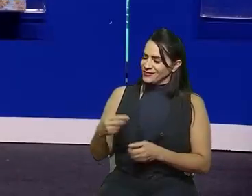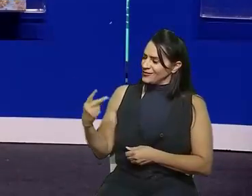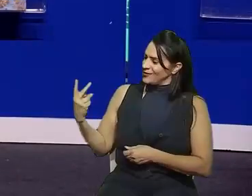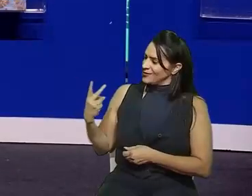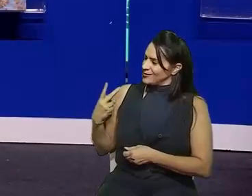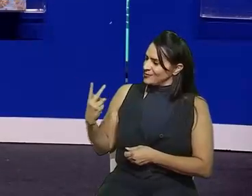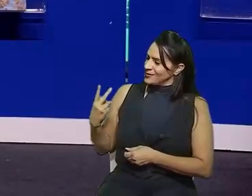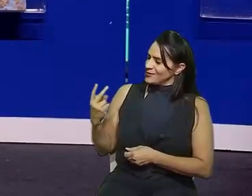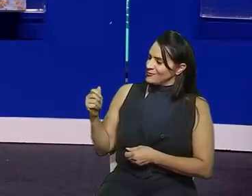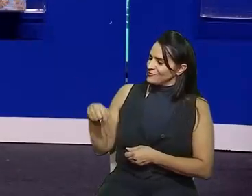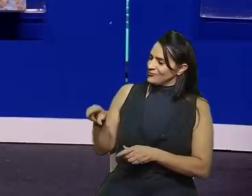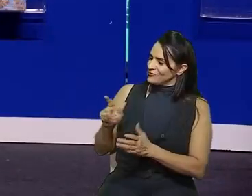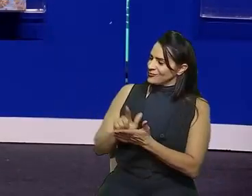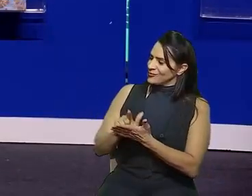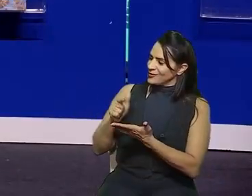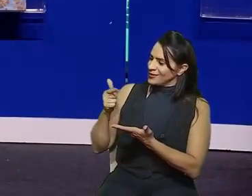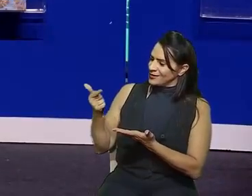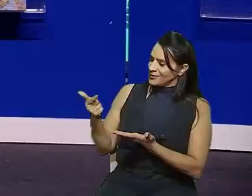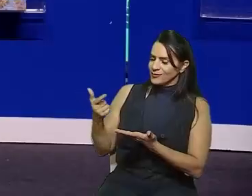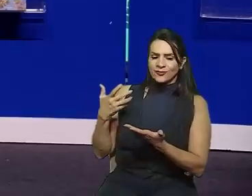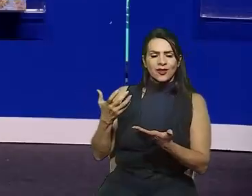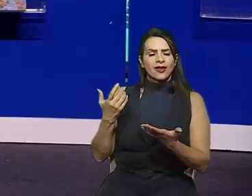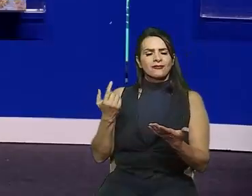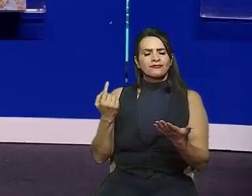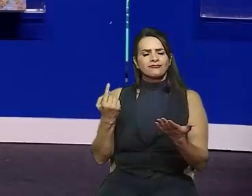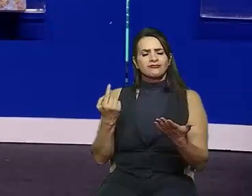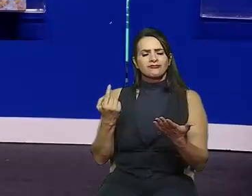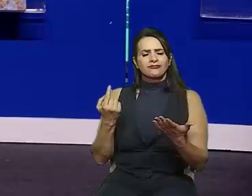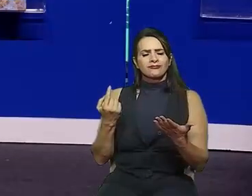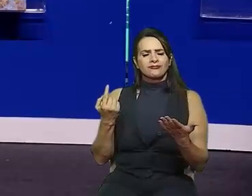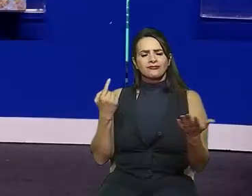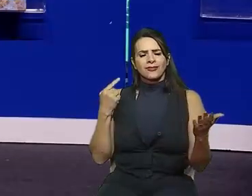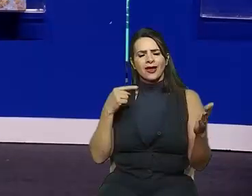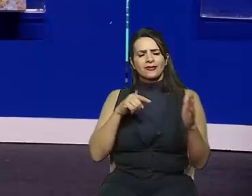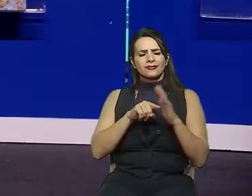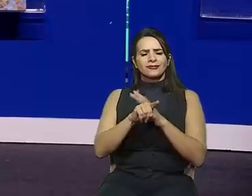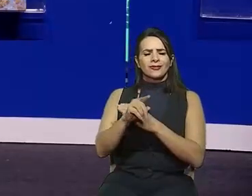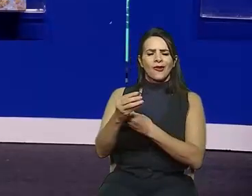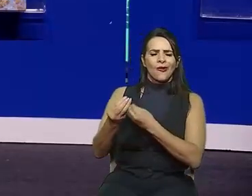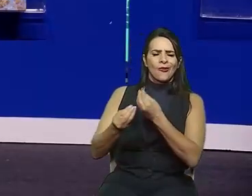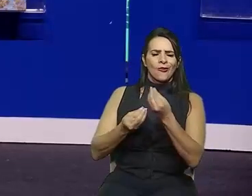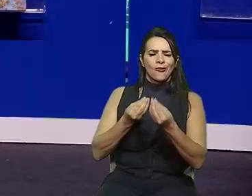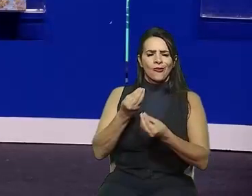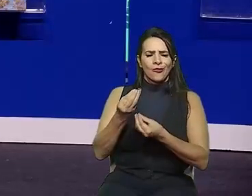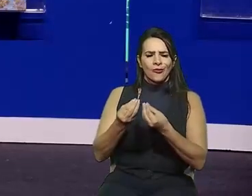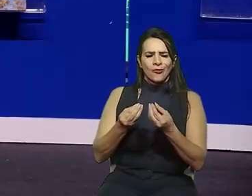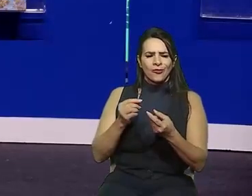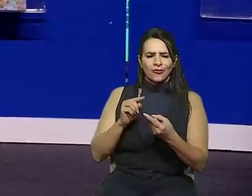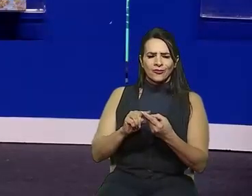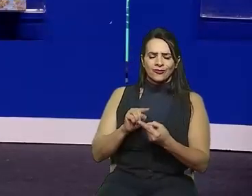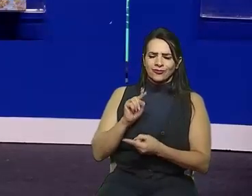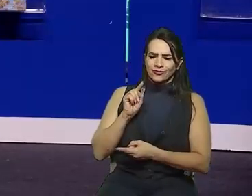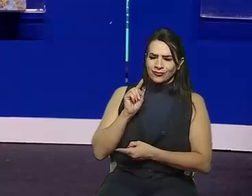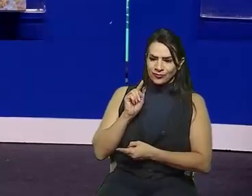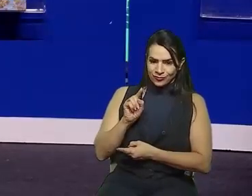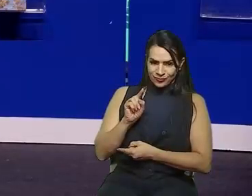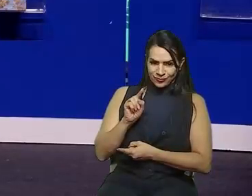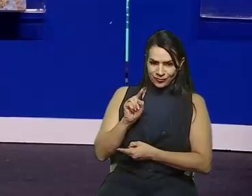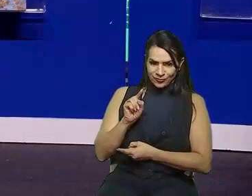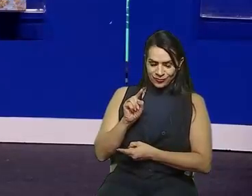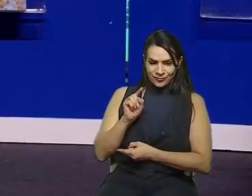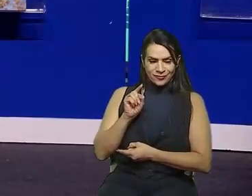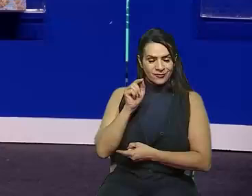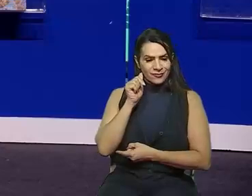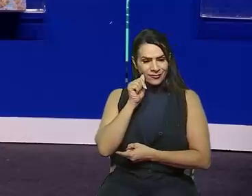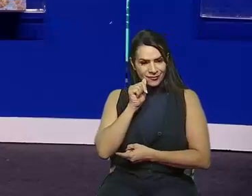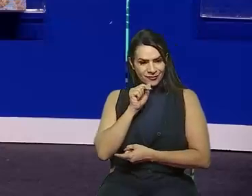crachá dos participantes do evento. No canto inferior direito do vídeo em questão estão do início ao fim os intérpretes de Libras. Estes se intercalam